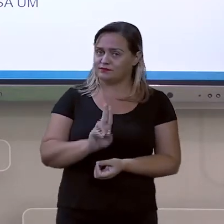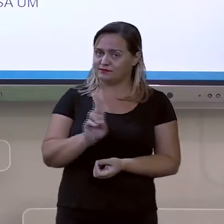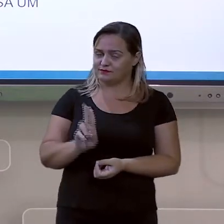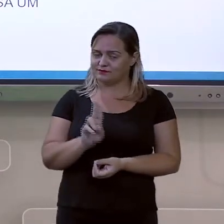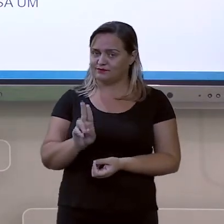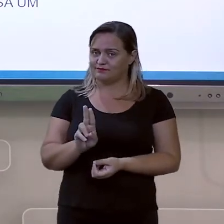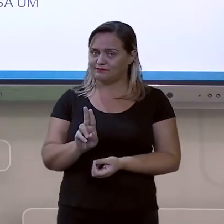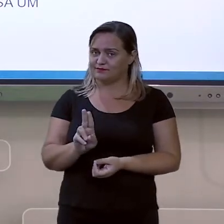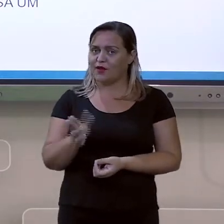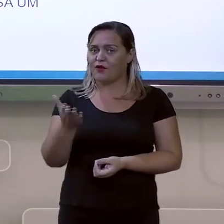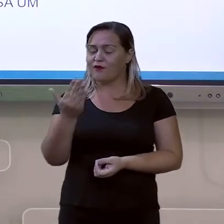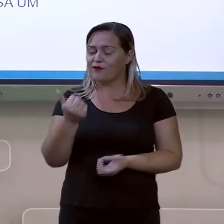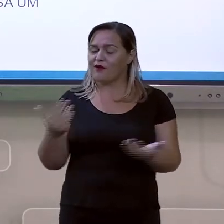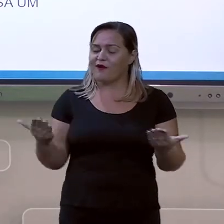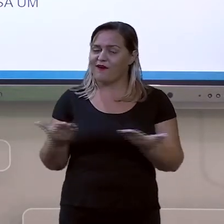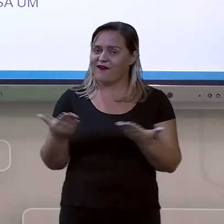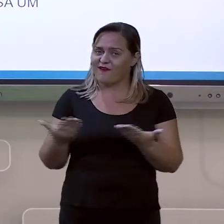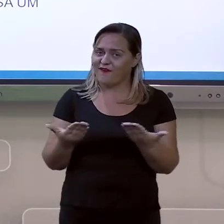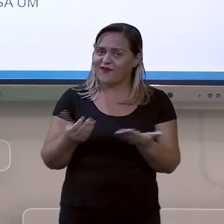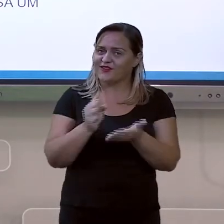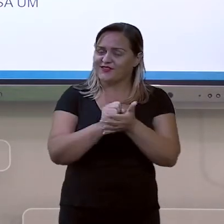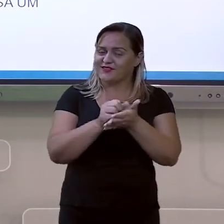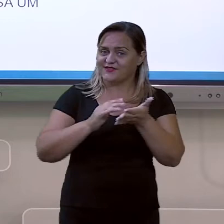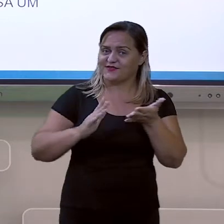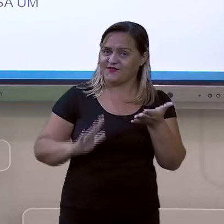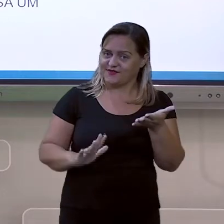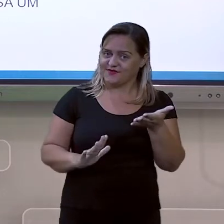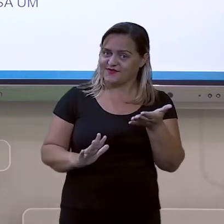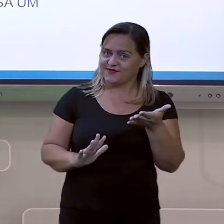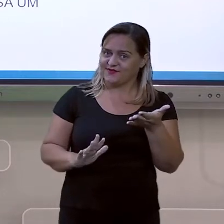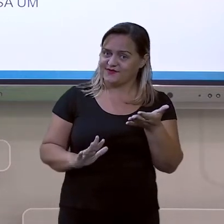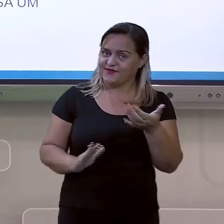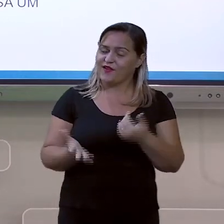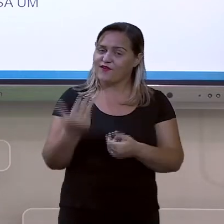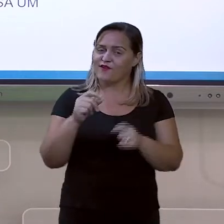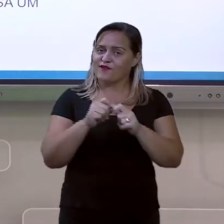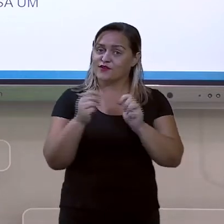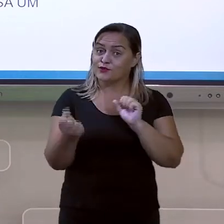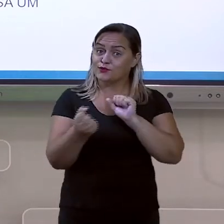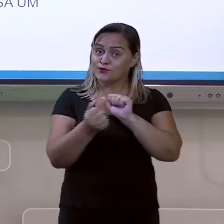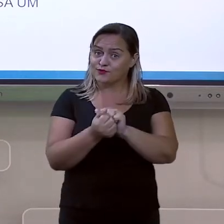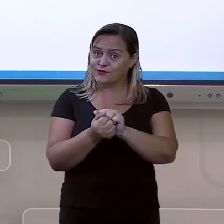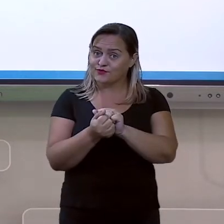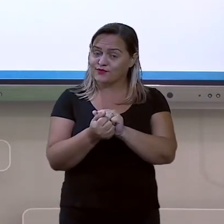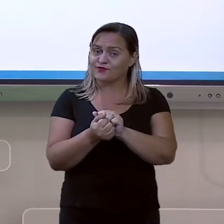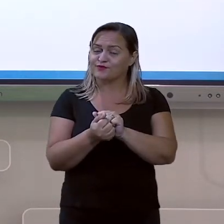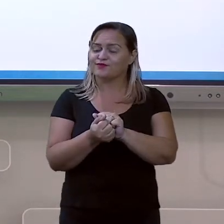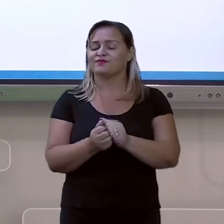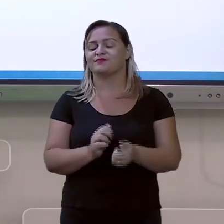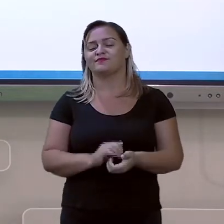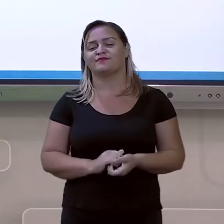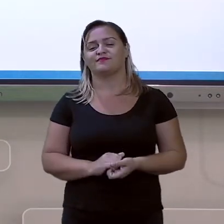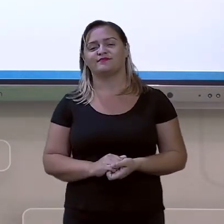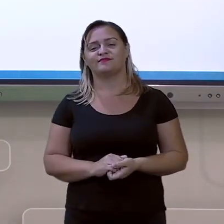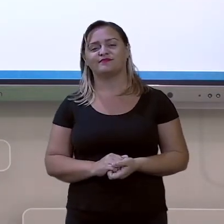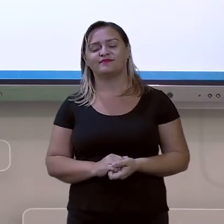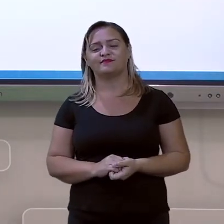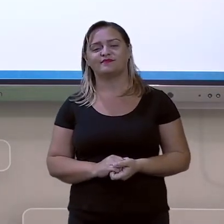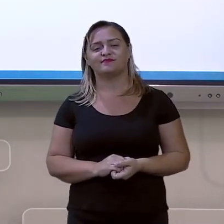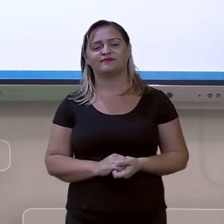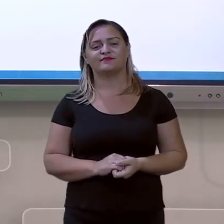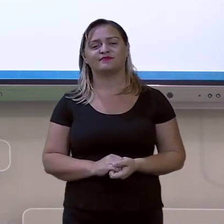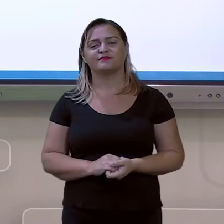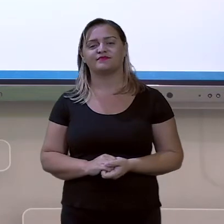pontuação. Vamos agora para o nosso exercício de fixação? Vamos fazer juntos? Vamos começar? No